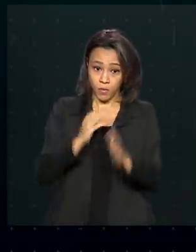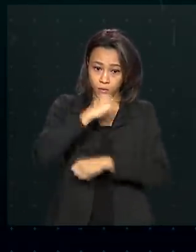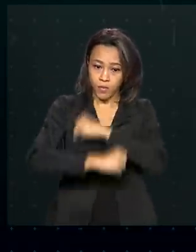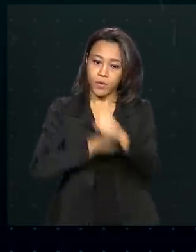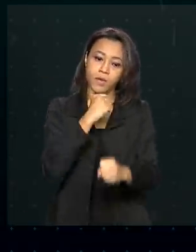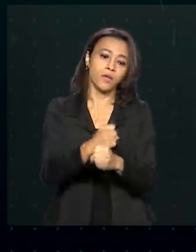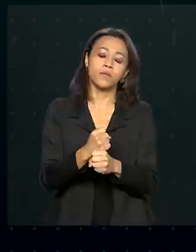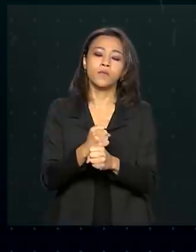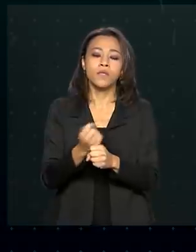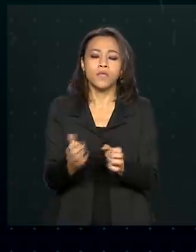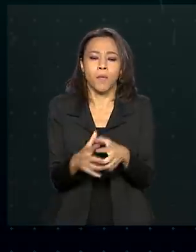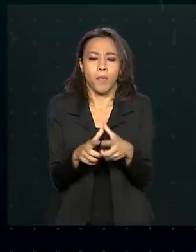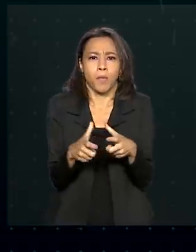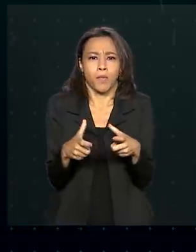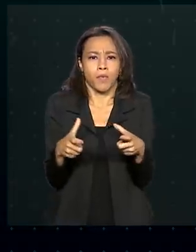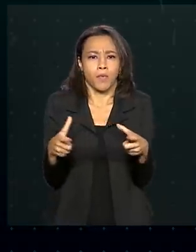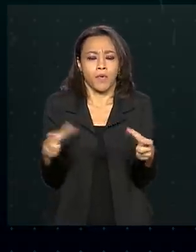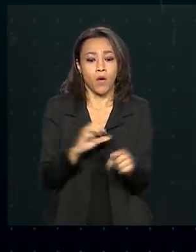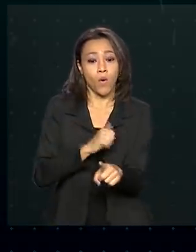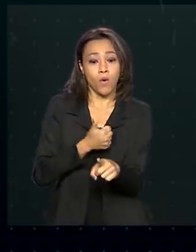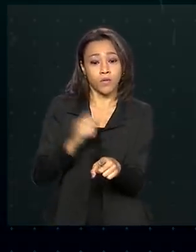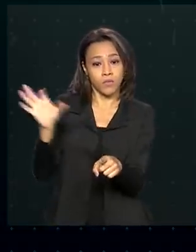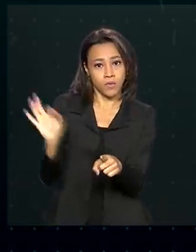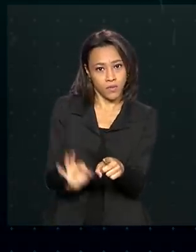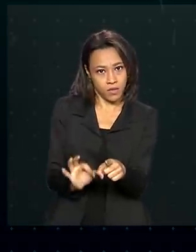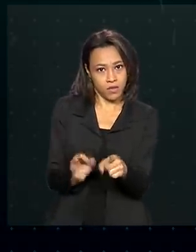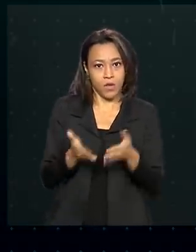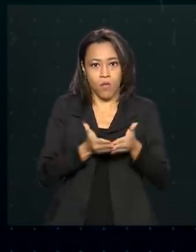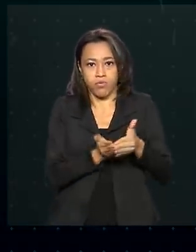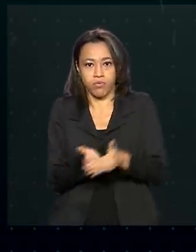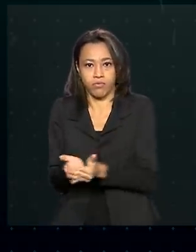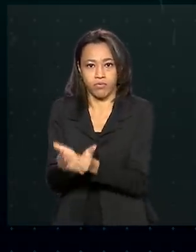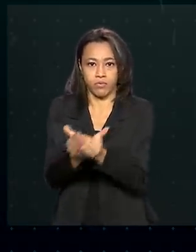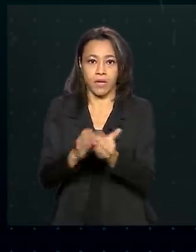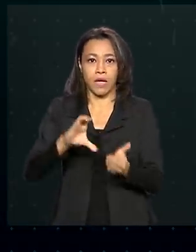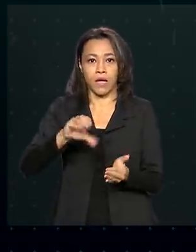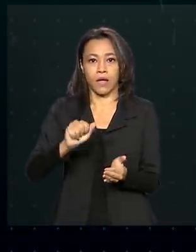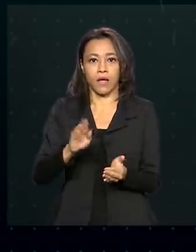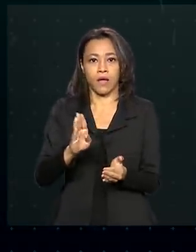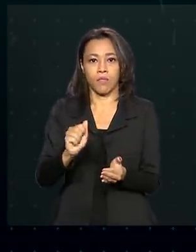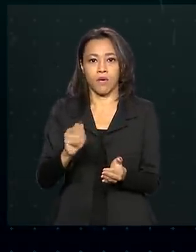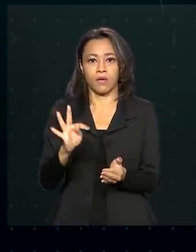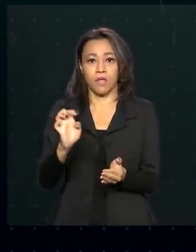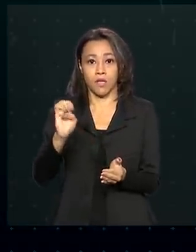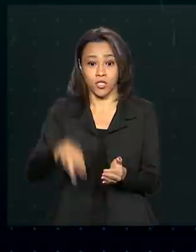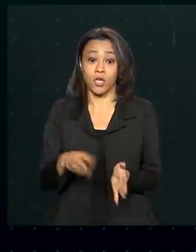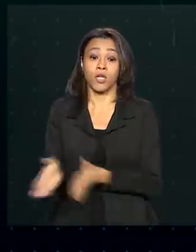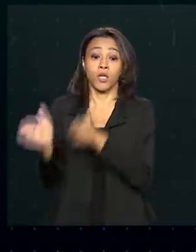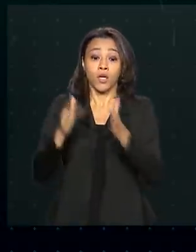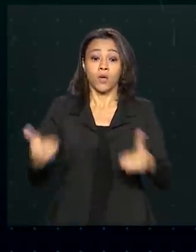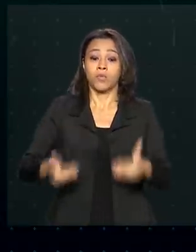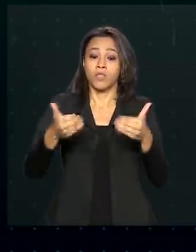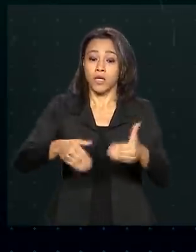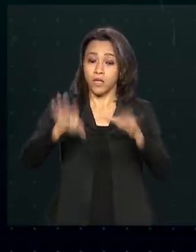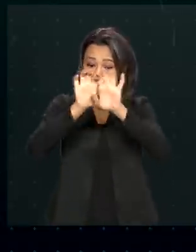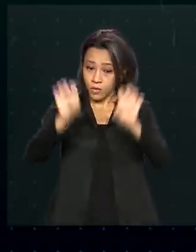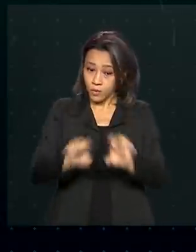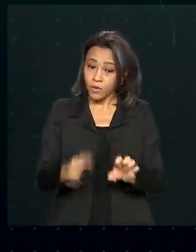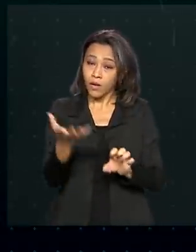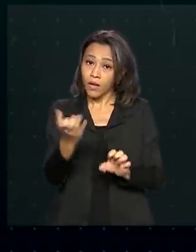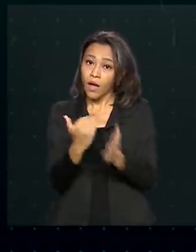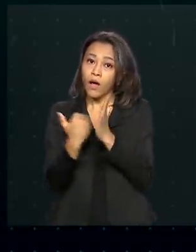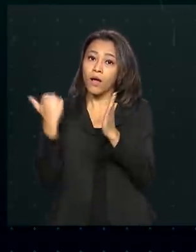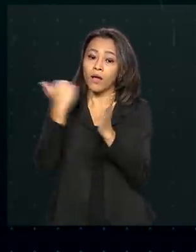a cabotagem tem crescido em média 11%. Com o projeto, o Ministério da Infraestrutura pretende aumentar em